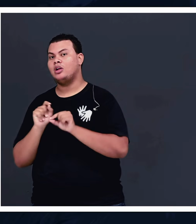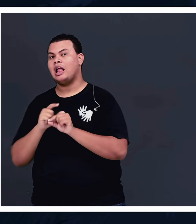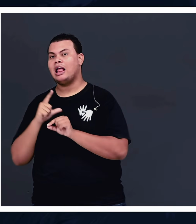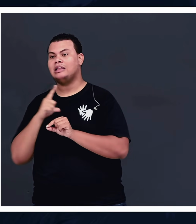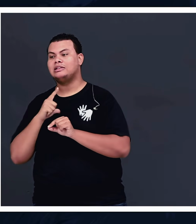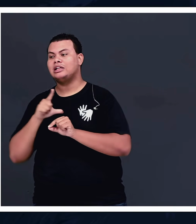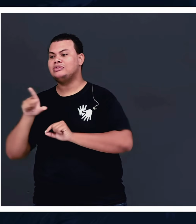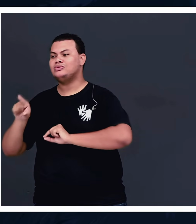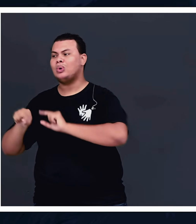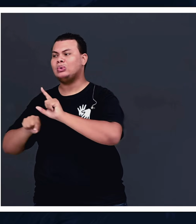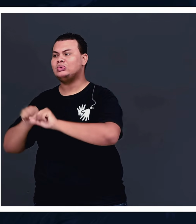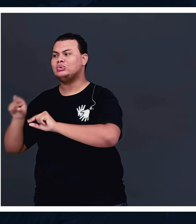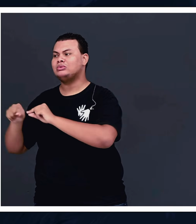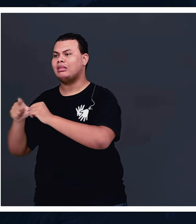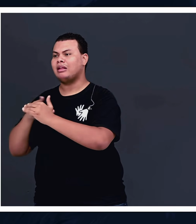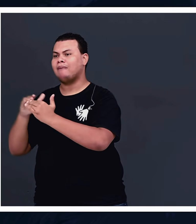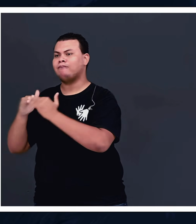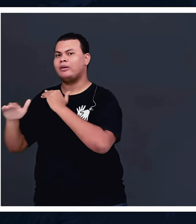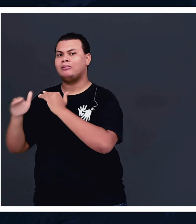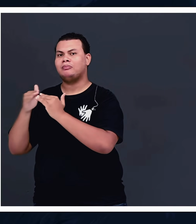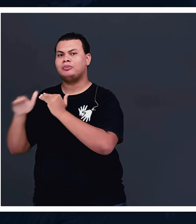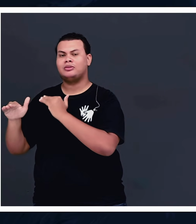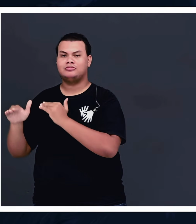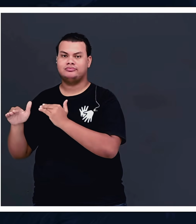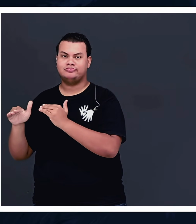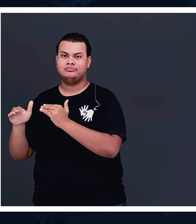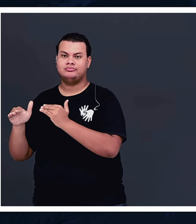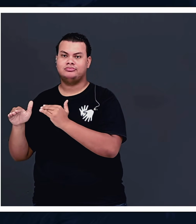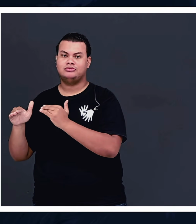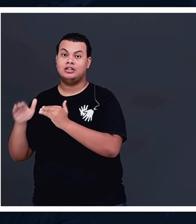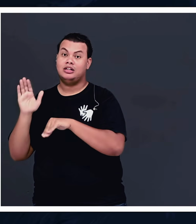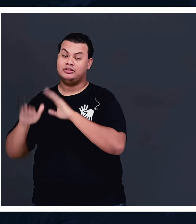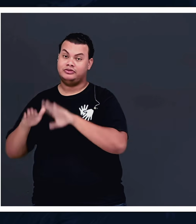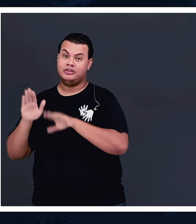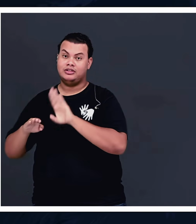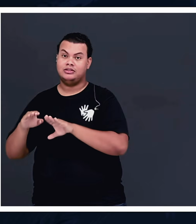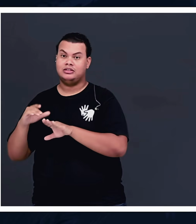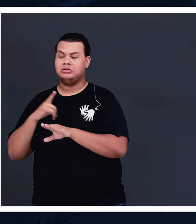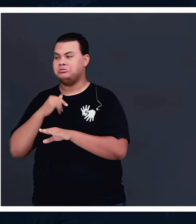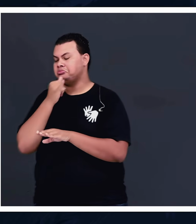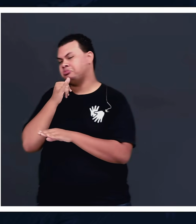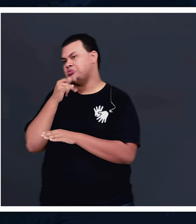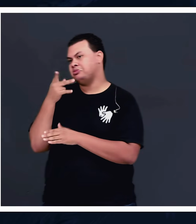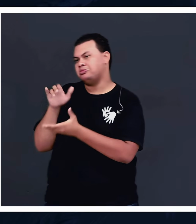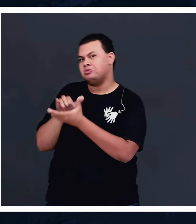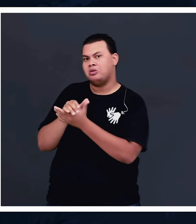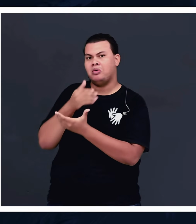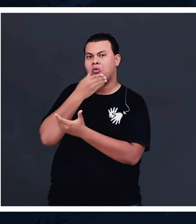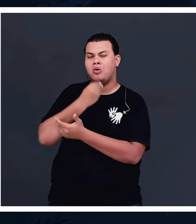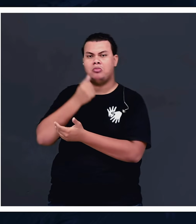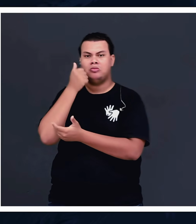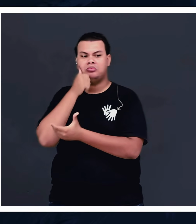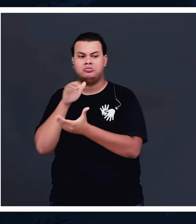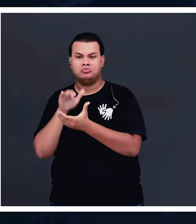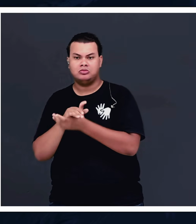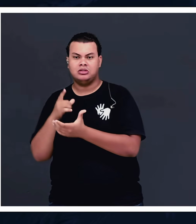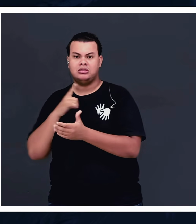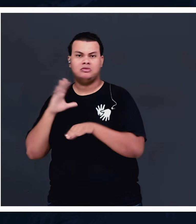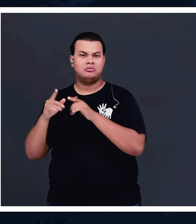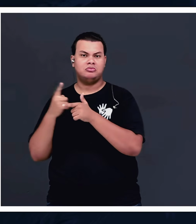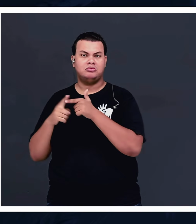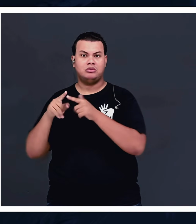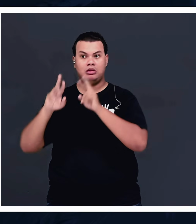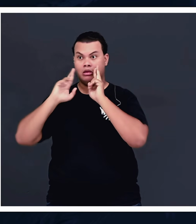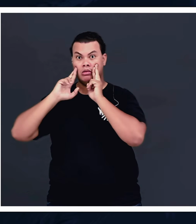tem escolhas que não são as adequadas. De repente você trata seu marido ou sua esposa não